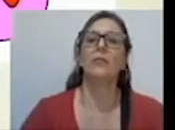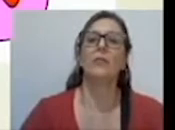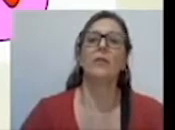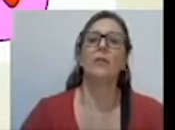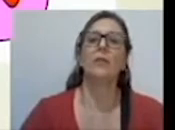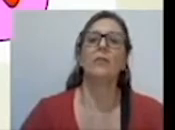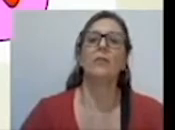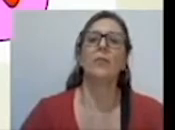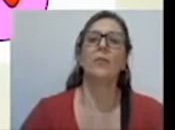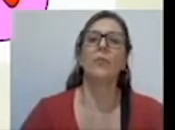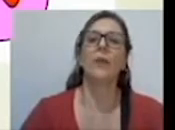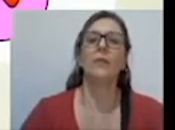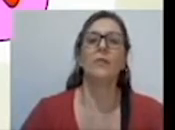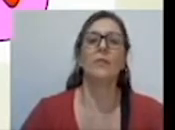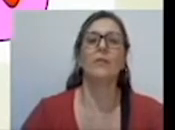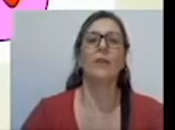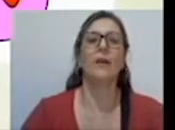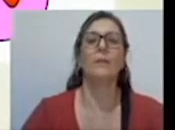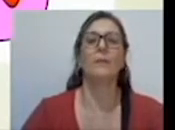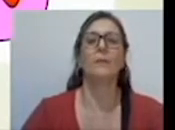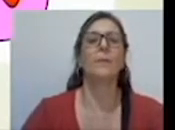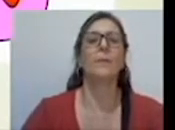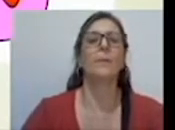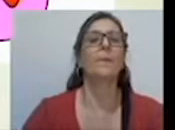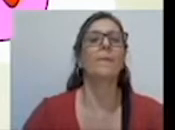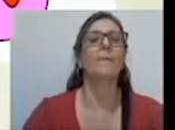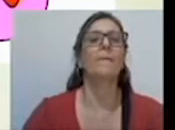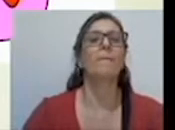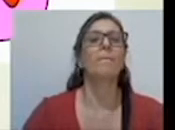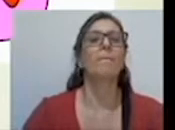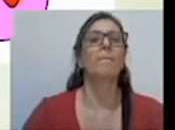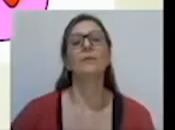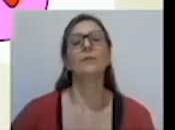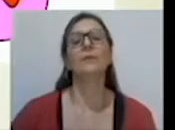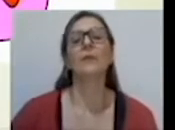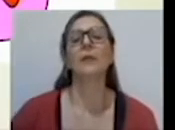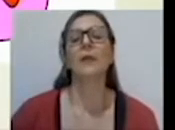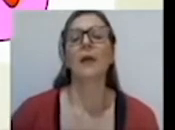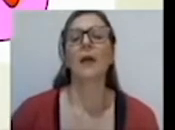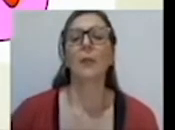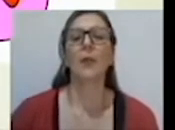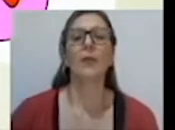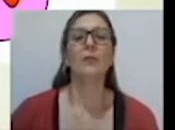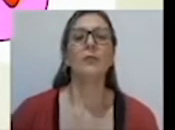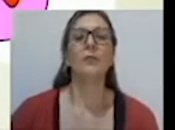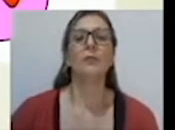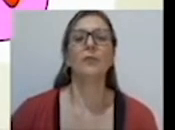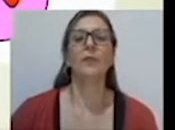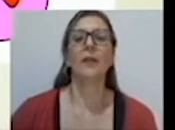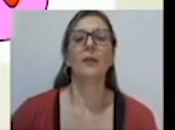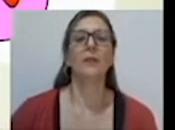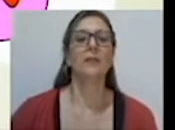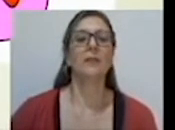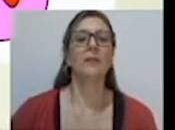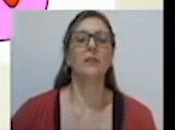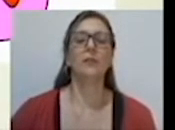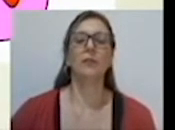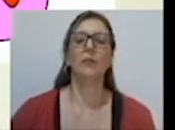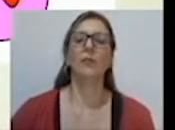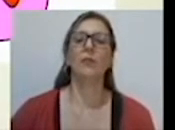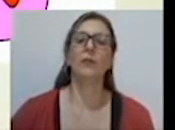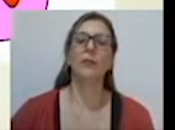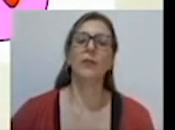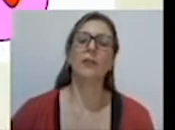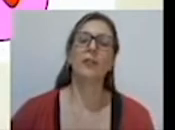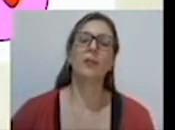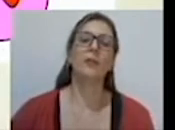carótida e tronco braquiocefálico. Após o final da sístole, ocorre